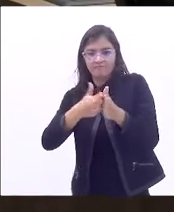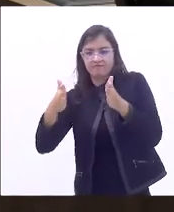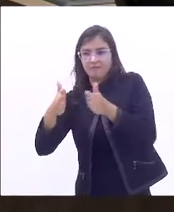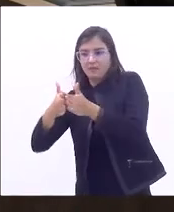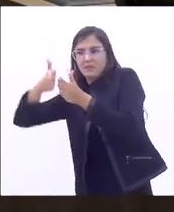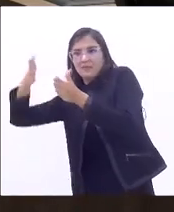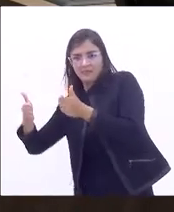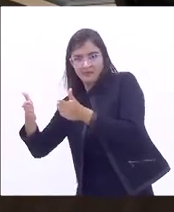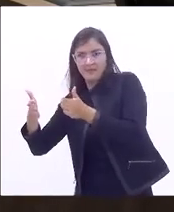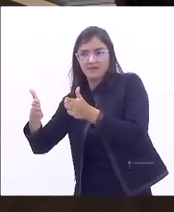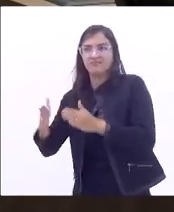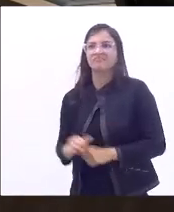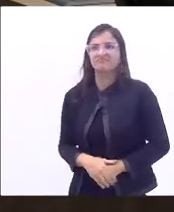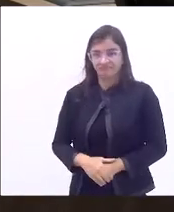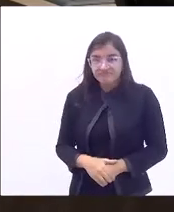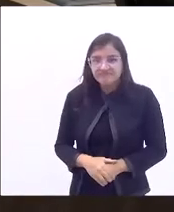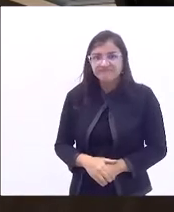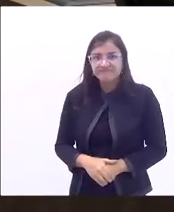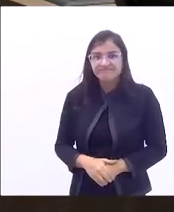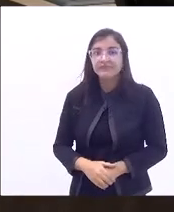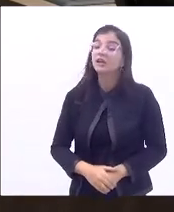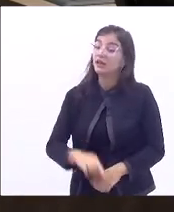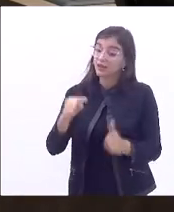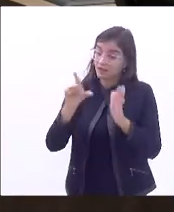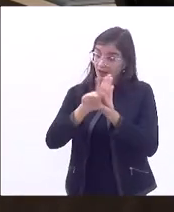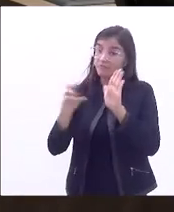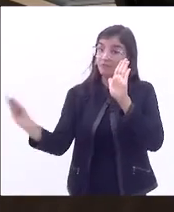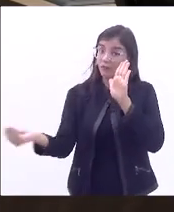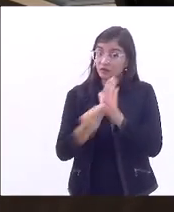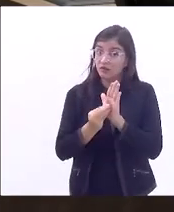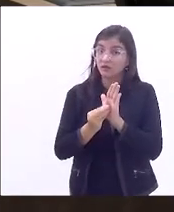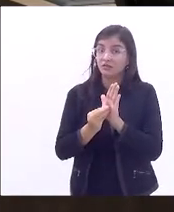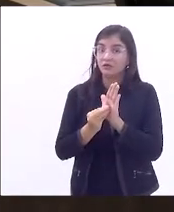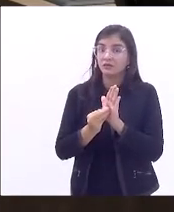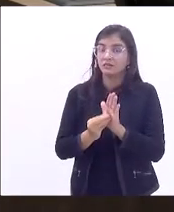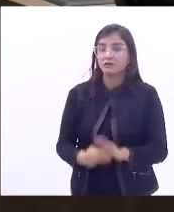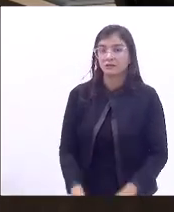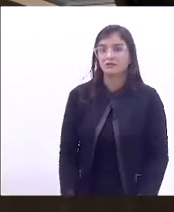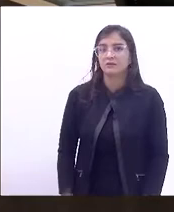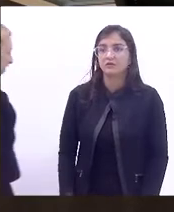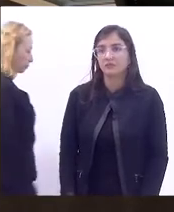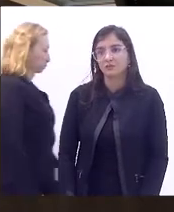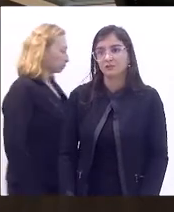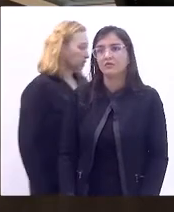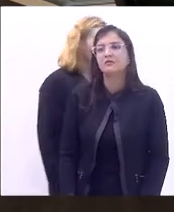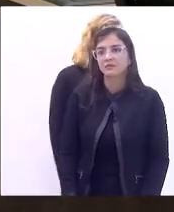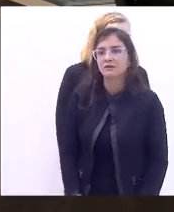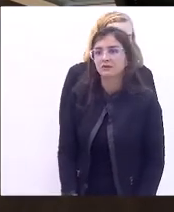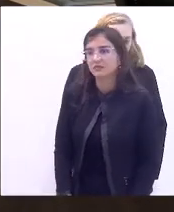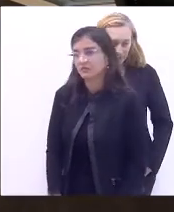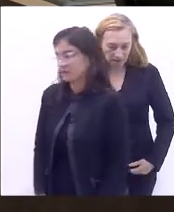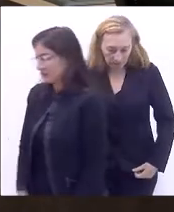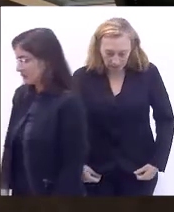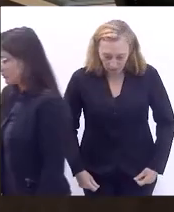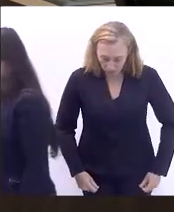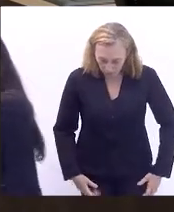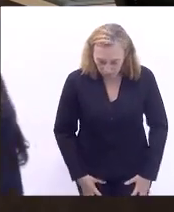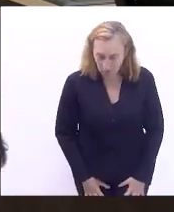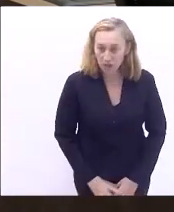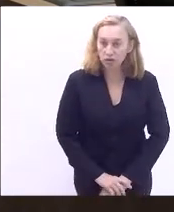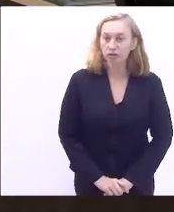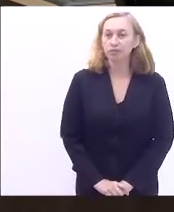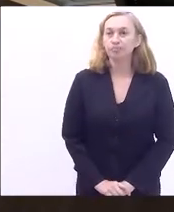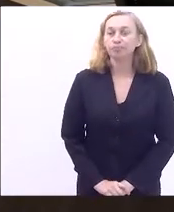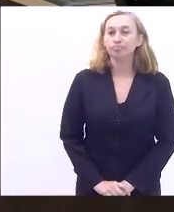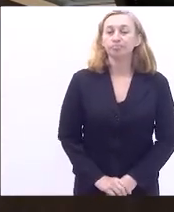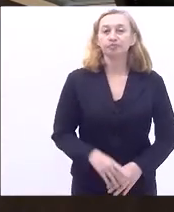eles incluam na lei a necessidade de respeitar o meio ambiente. Não dá para continuar com a destruição do